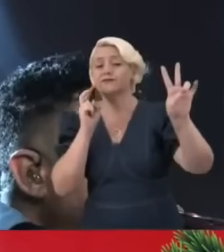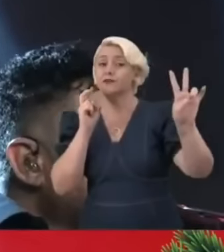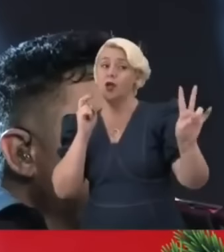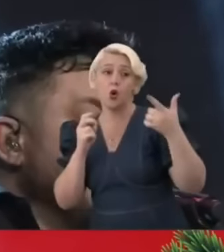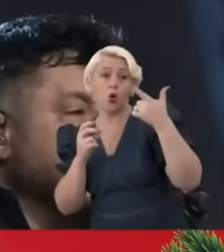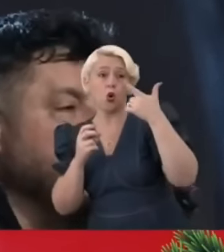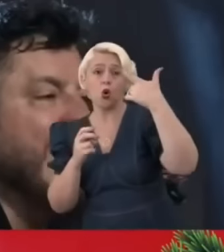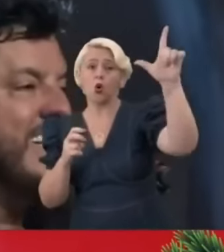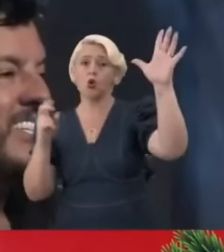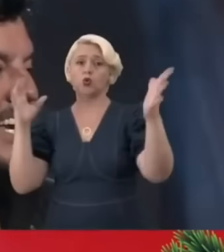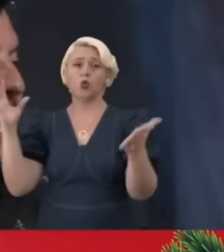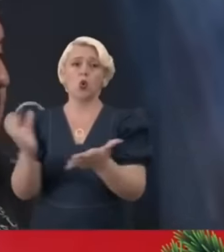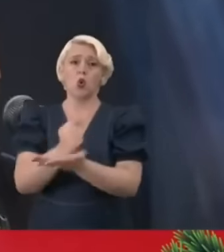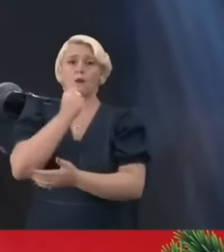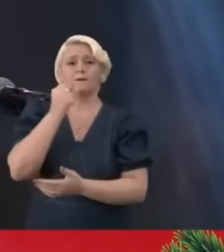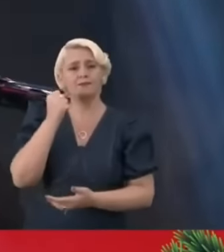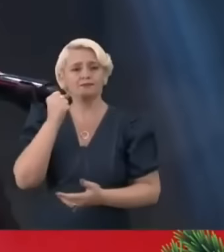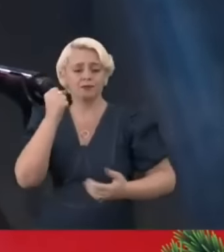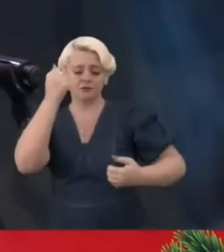outro homem te